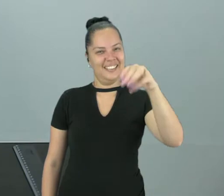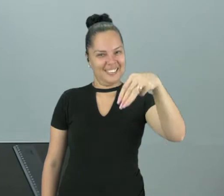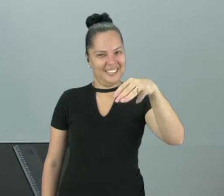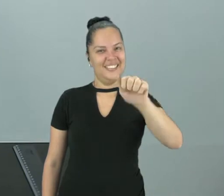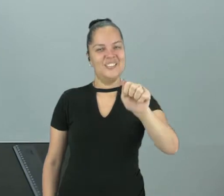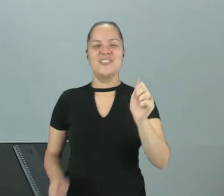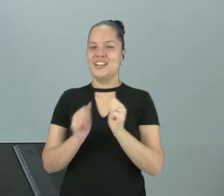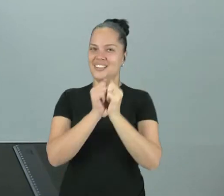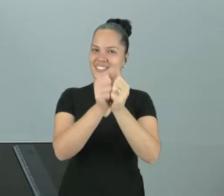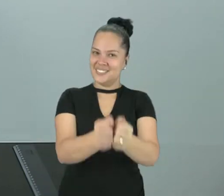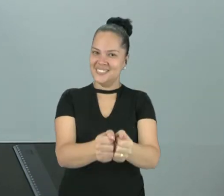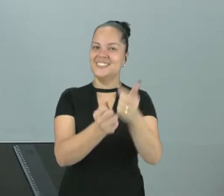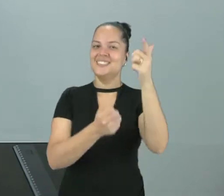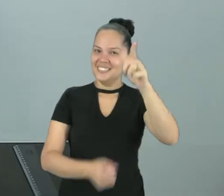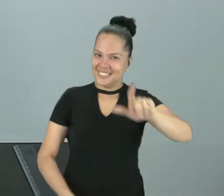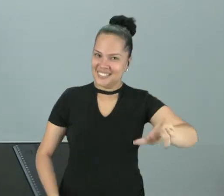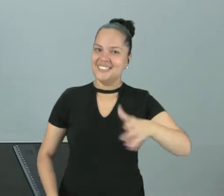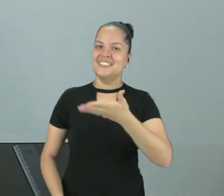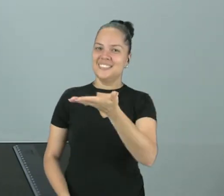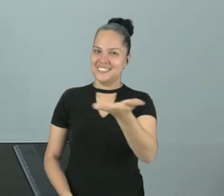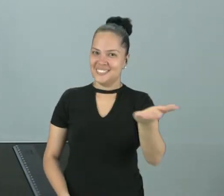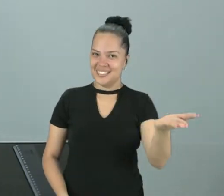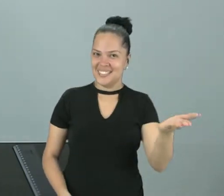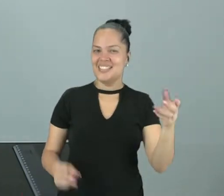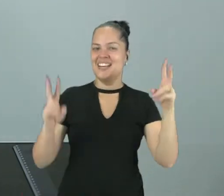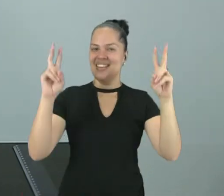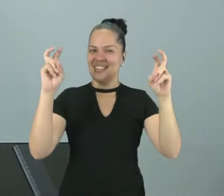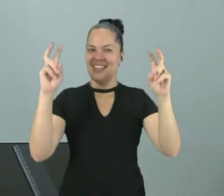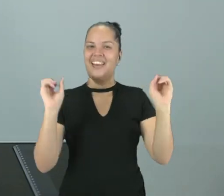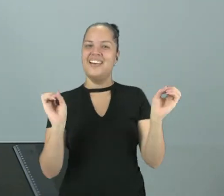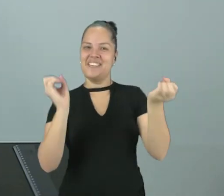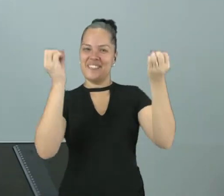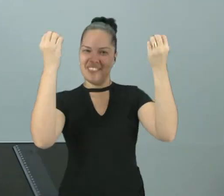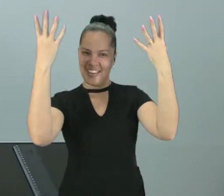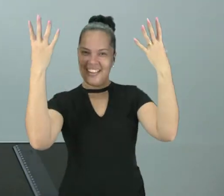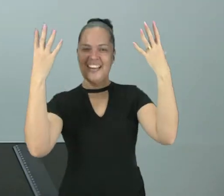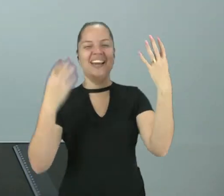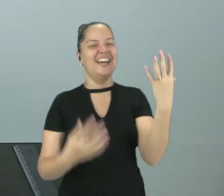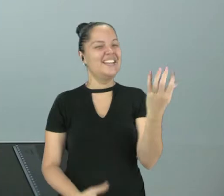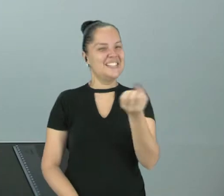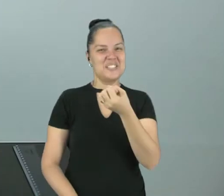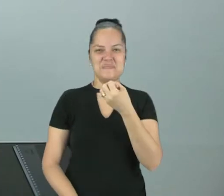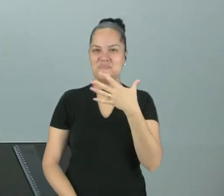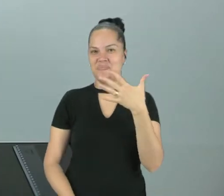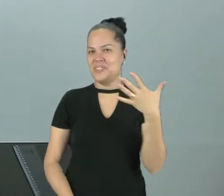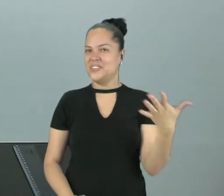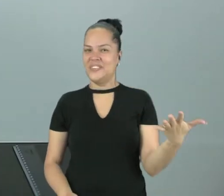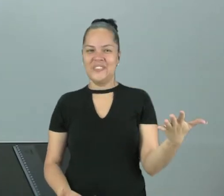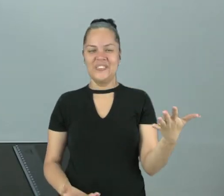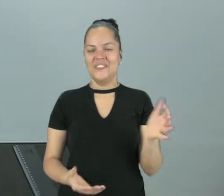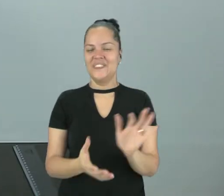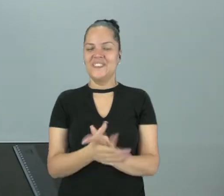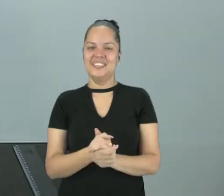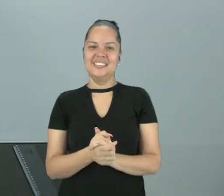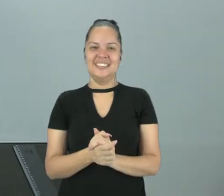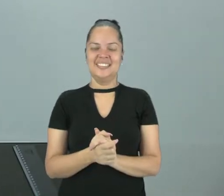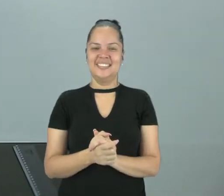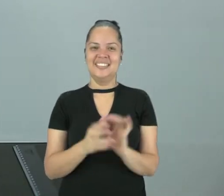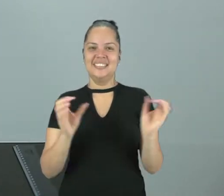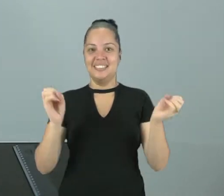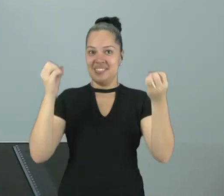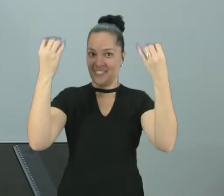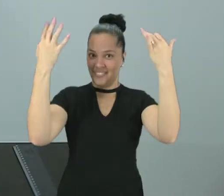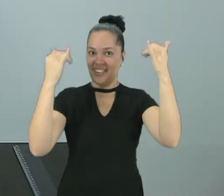com vocês novamente né são salão de festas né de coisa boa festas na